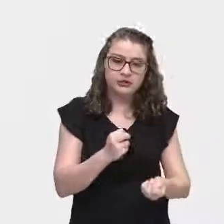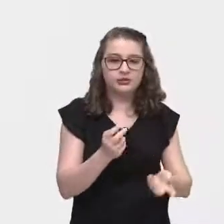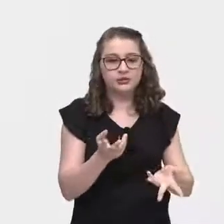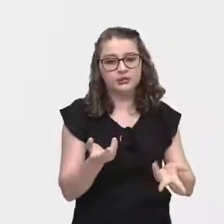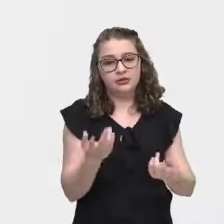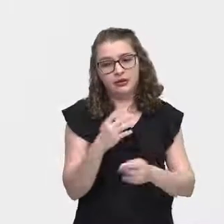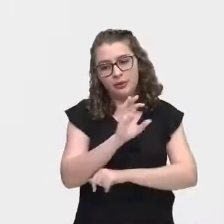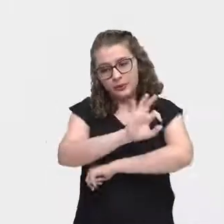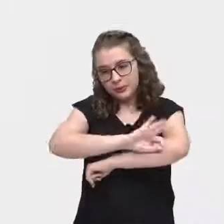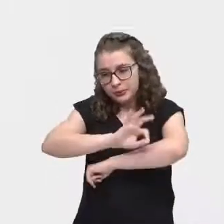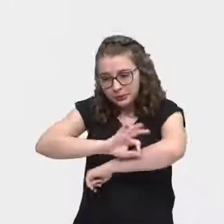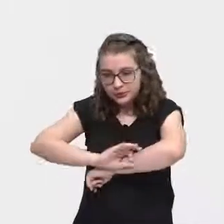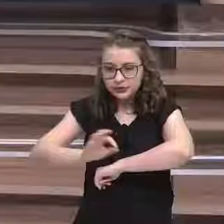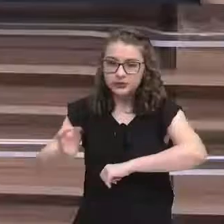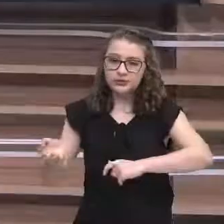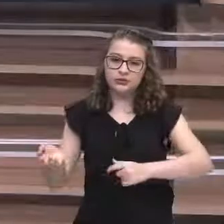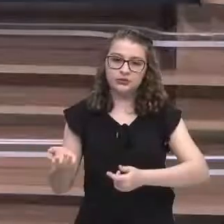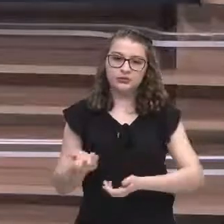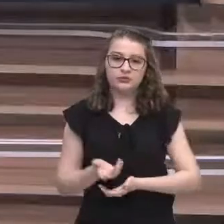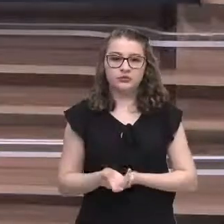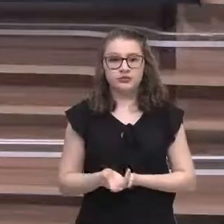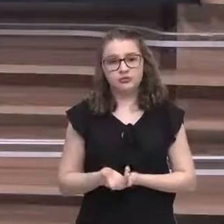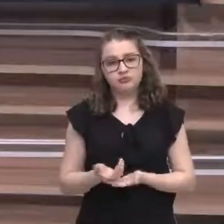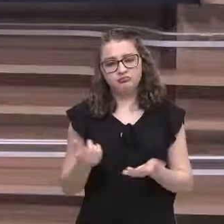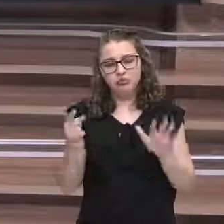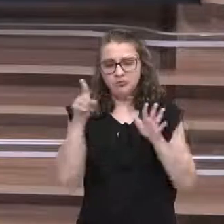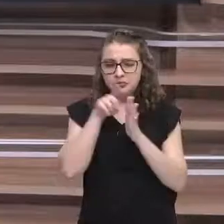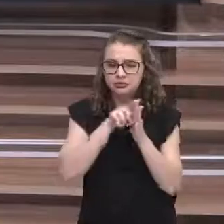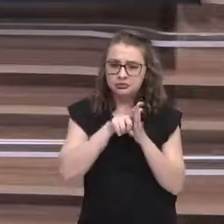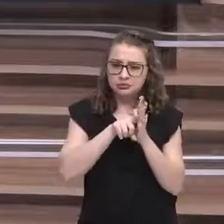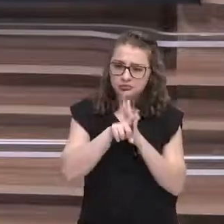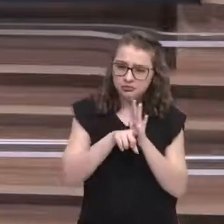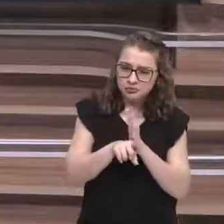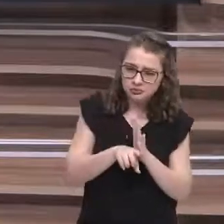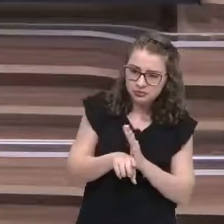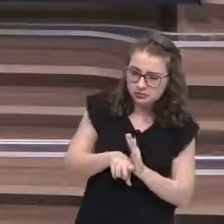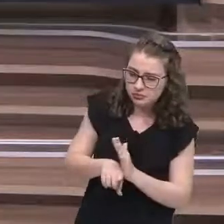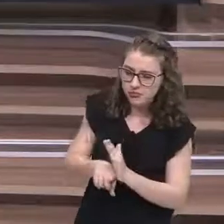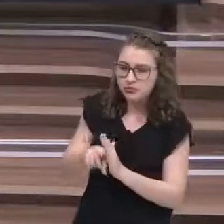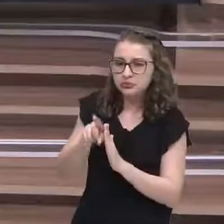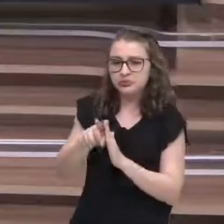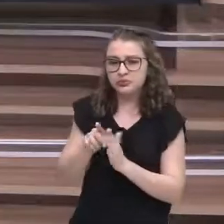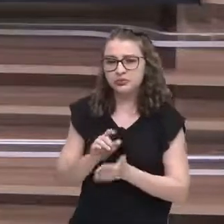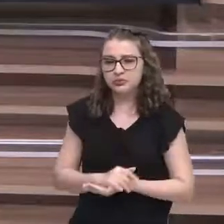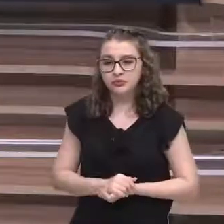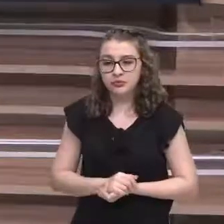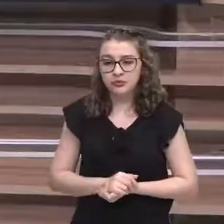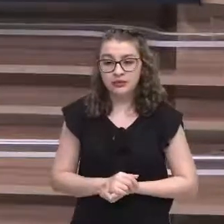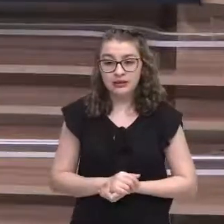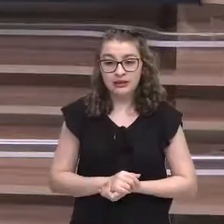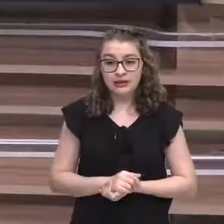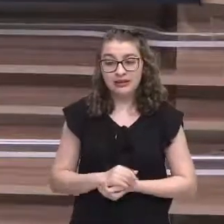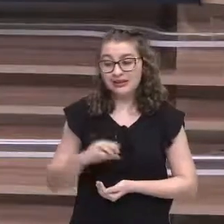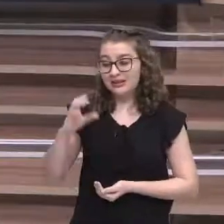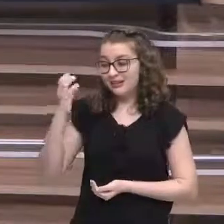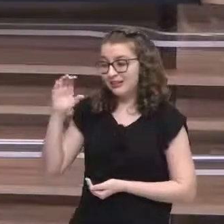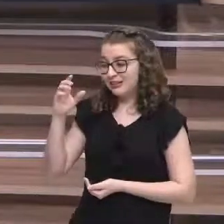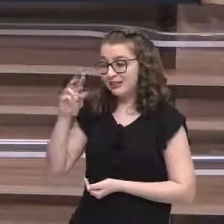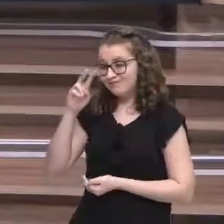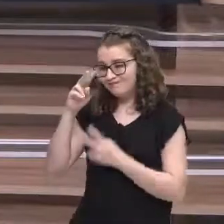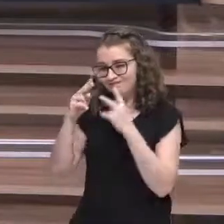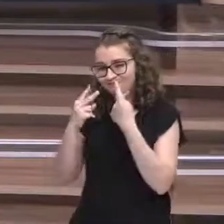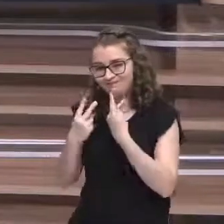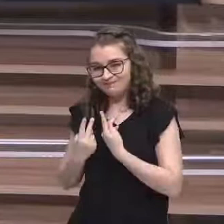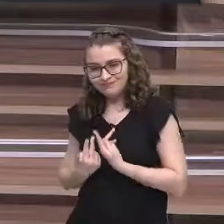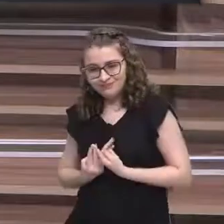a biologia, né? Elas vão estudar todas essas situações aí. As ciências humanas, elas vão olhar um